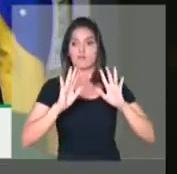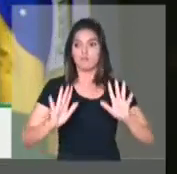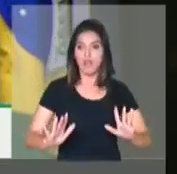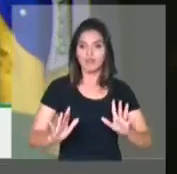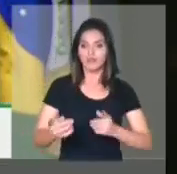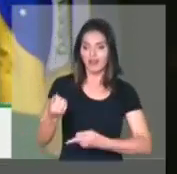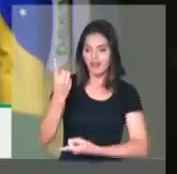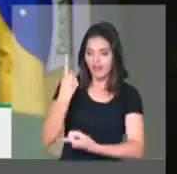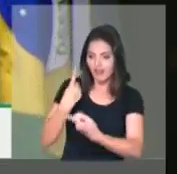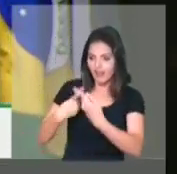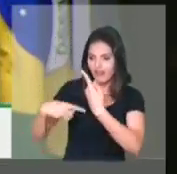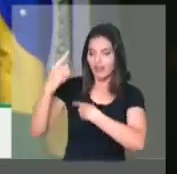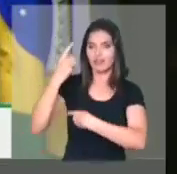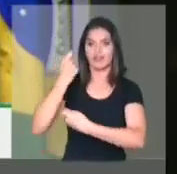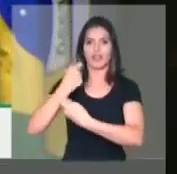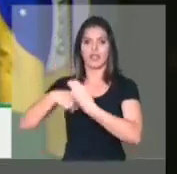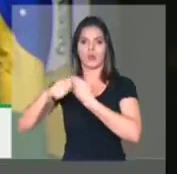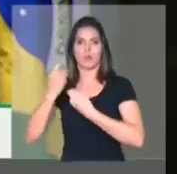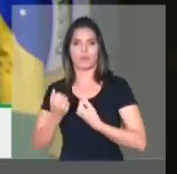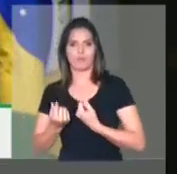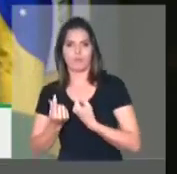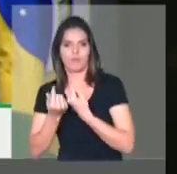da economia brasileira.